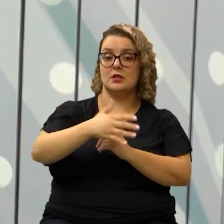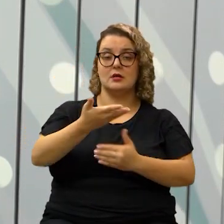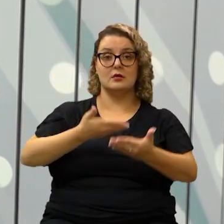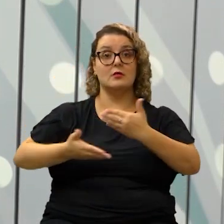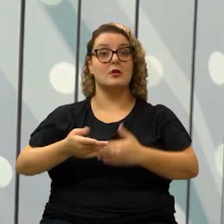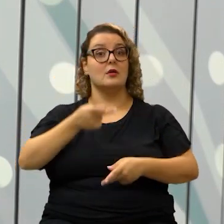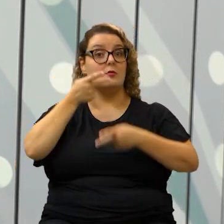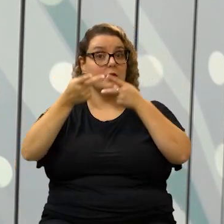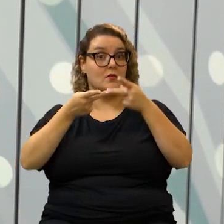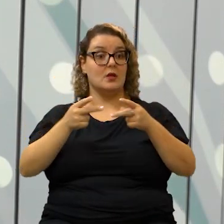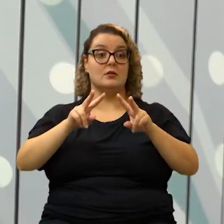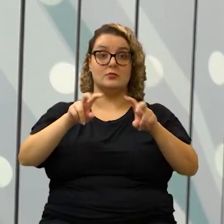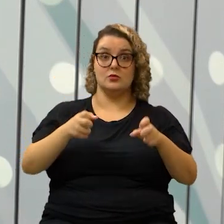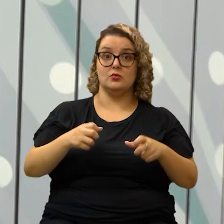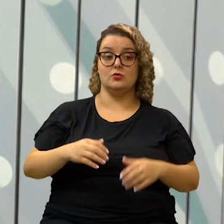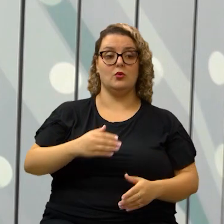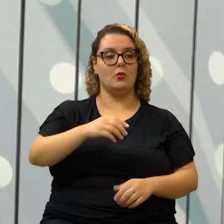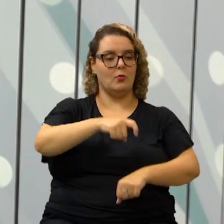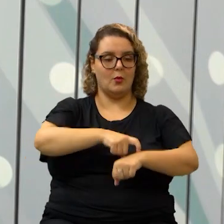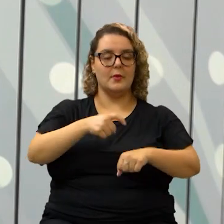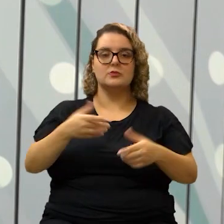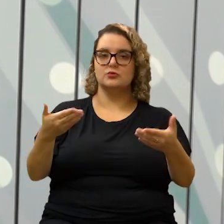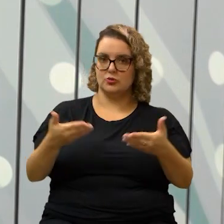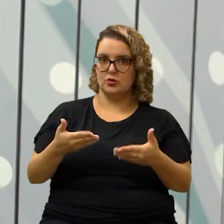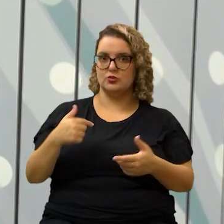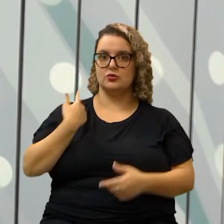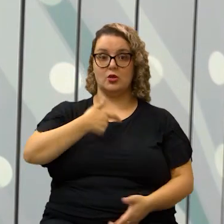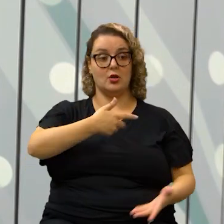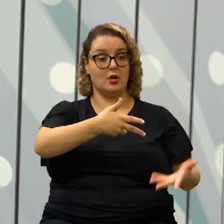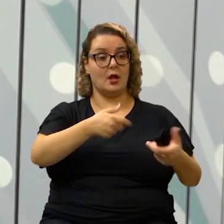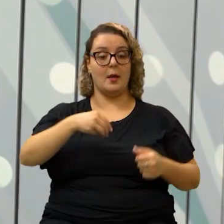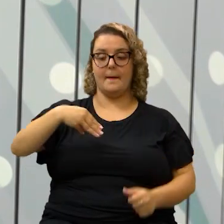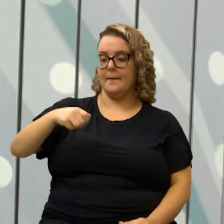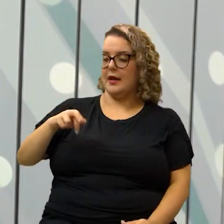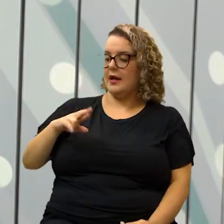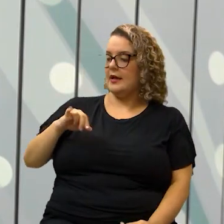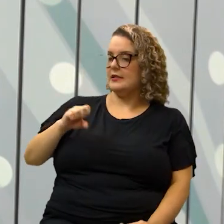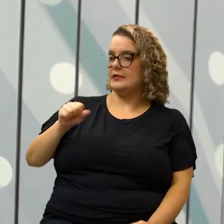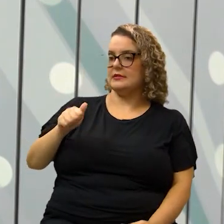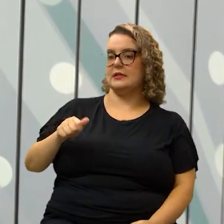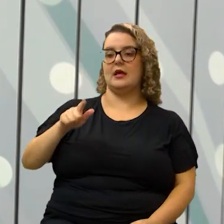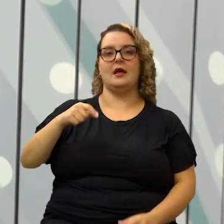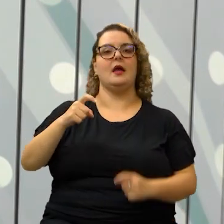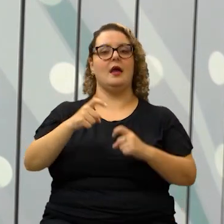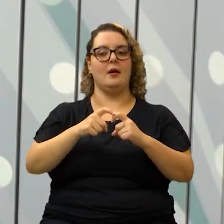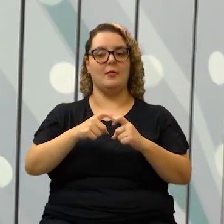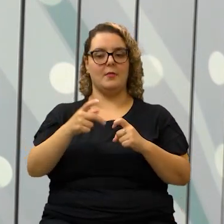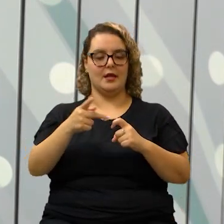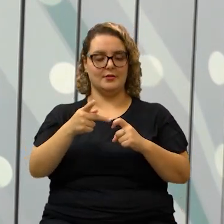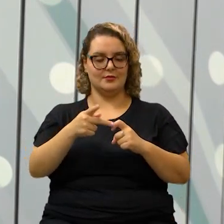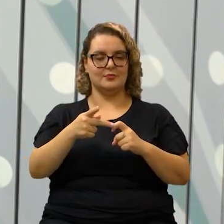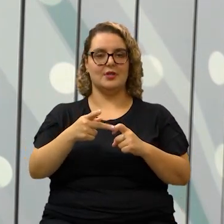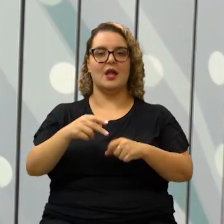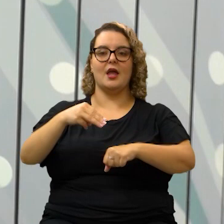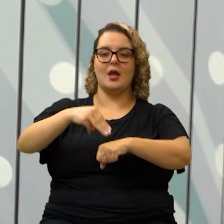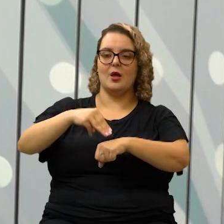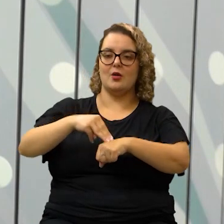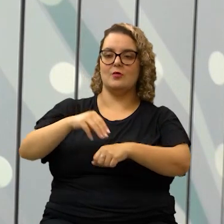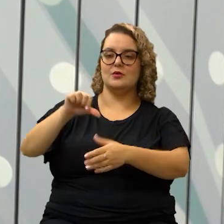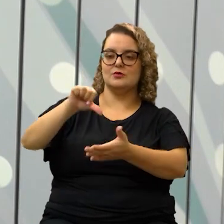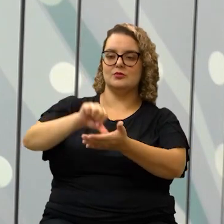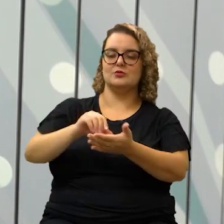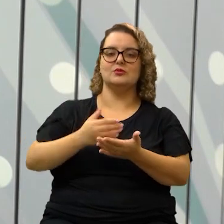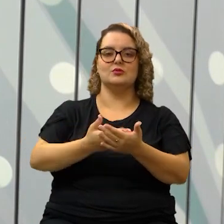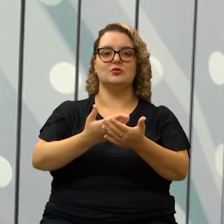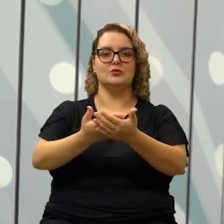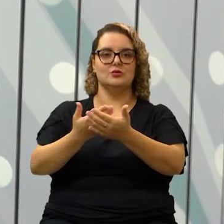E para falar sobre esse assunto, no quadro de hoje, nós convidamos a Marisa Aprile. Ela é médica pediatra e membro